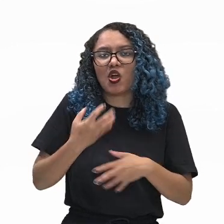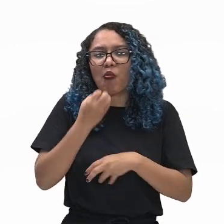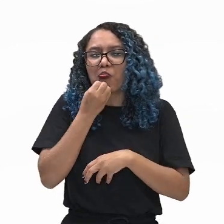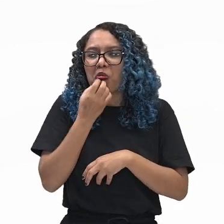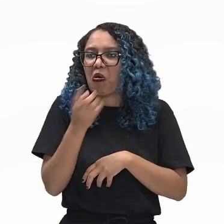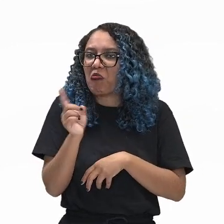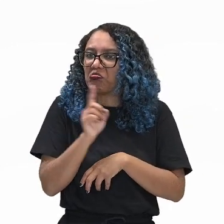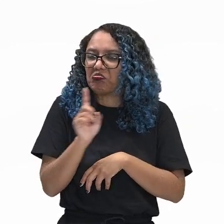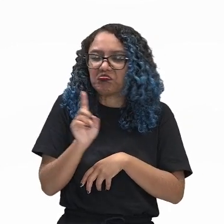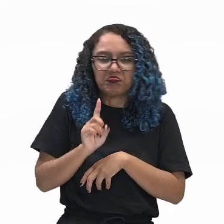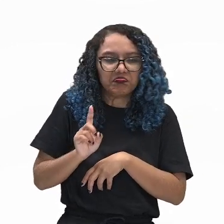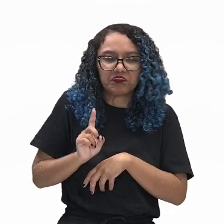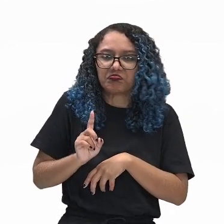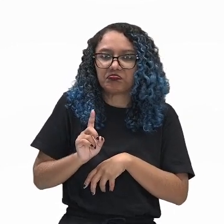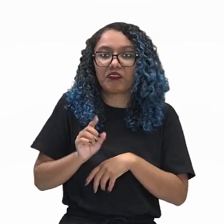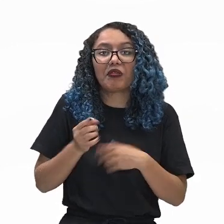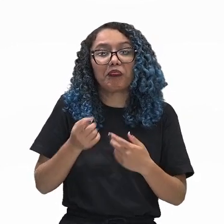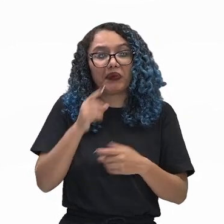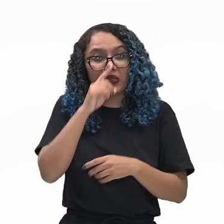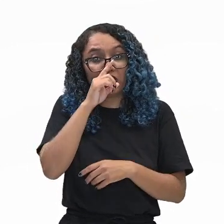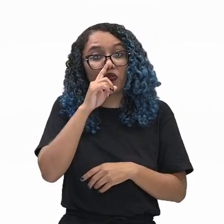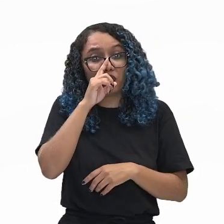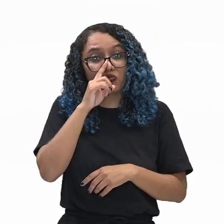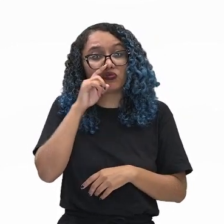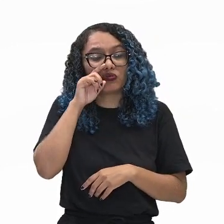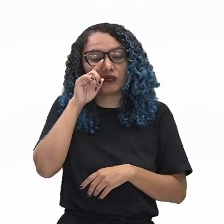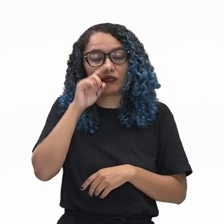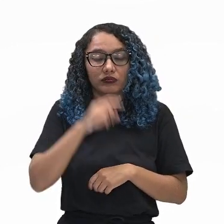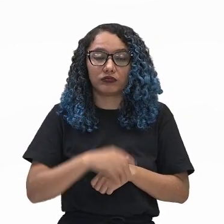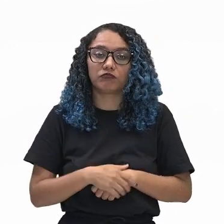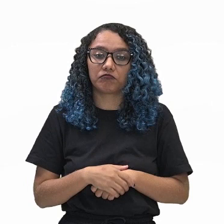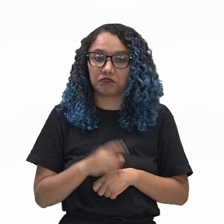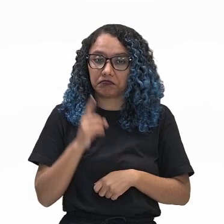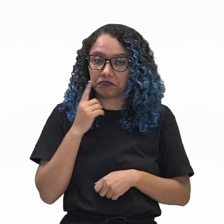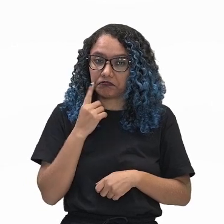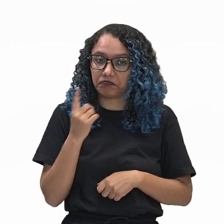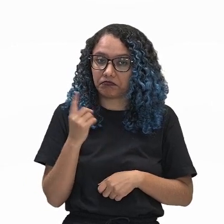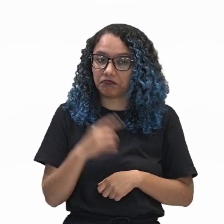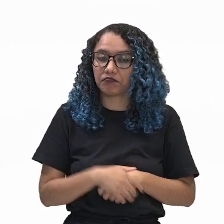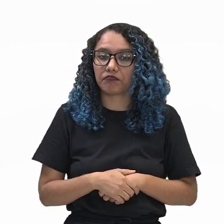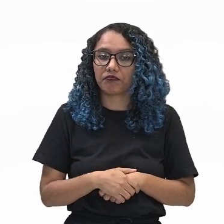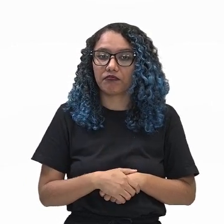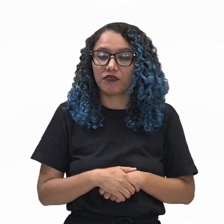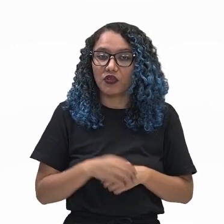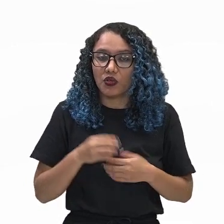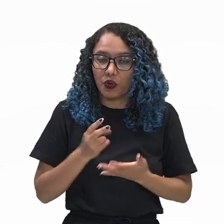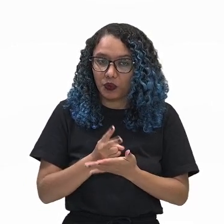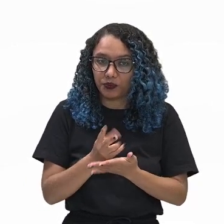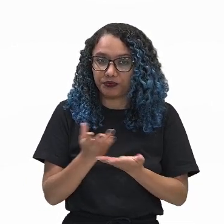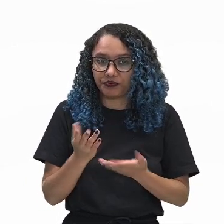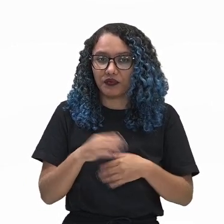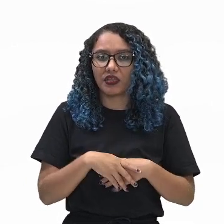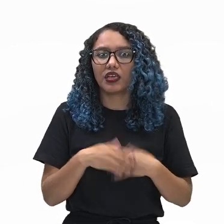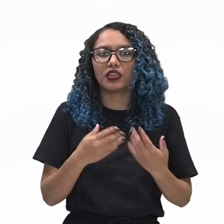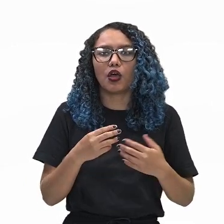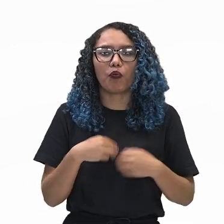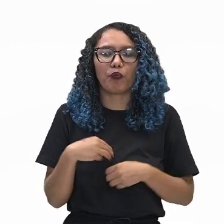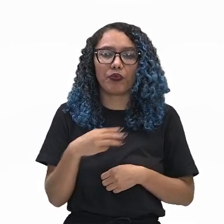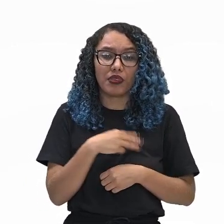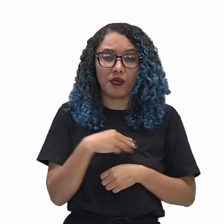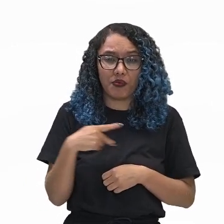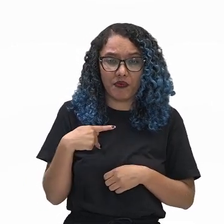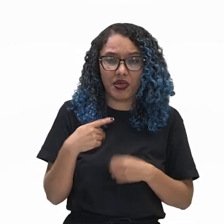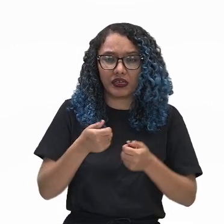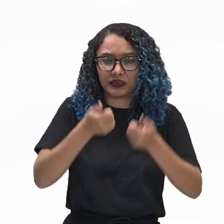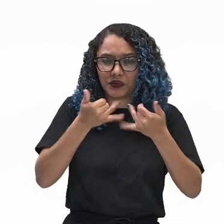boa solução. Se torna perigoso, é o que está sendo falado aí. Continuando, de acordo com o Ministério Público, o número